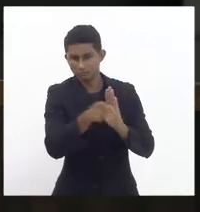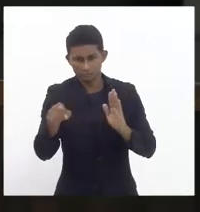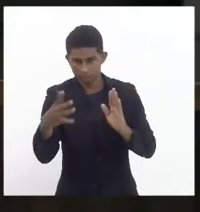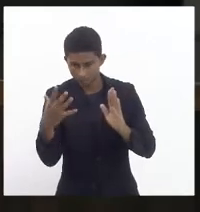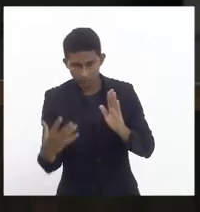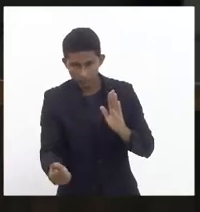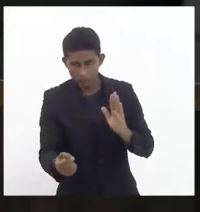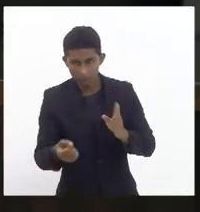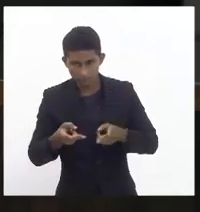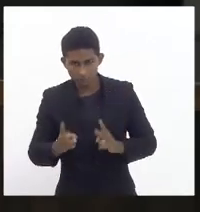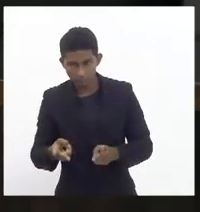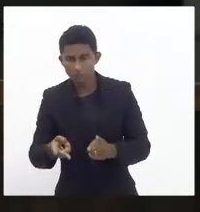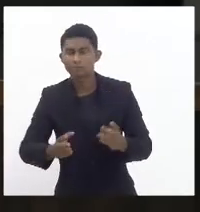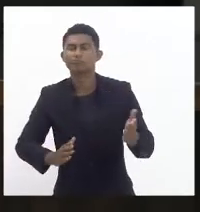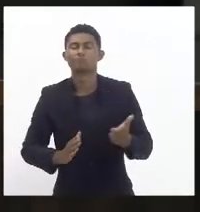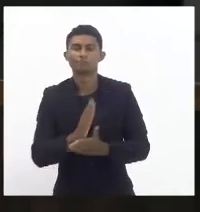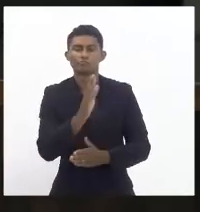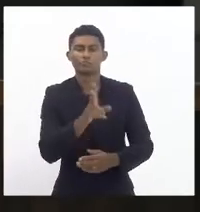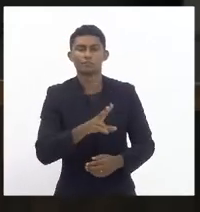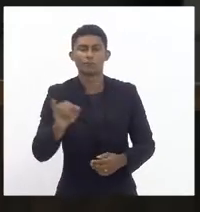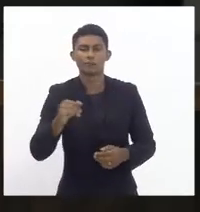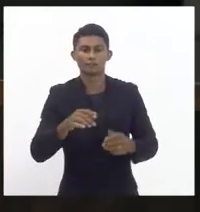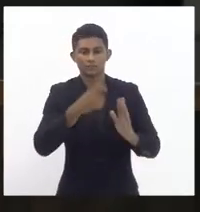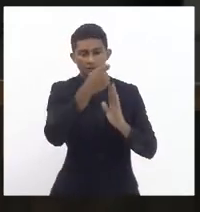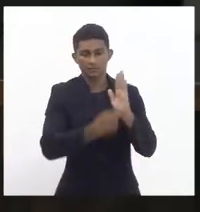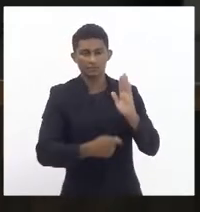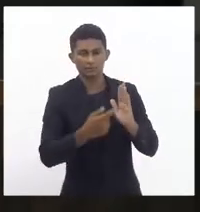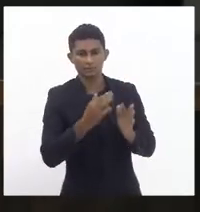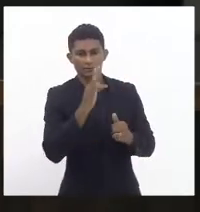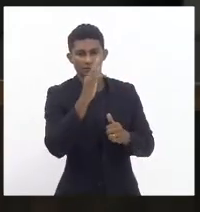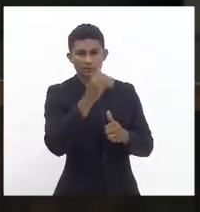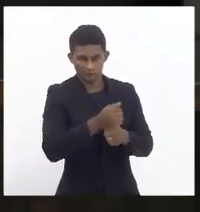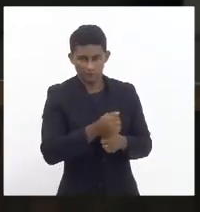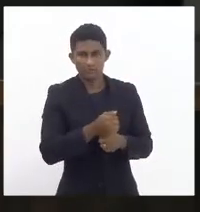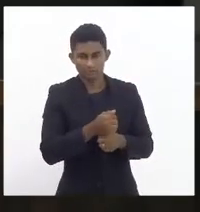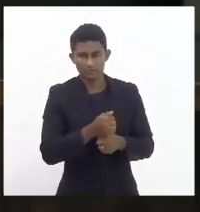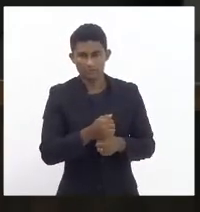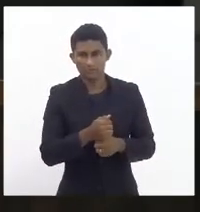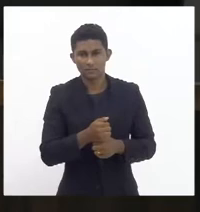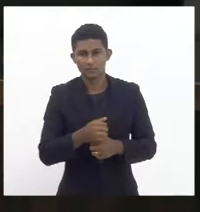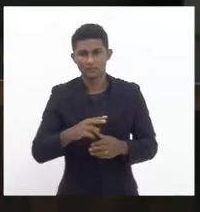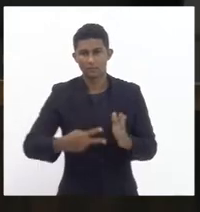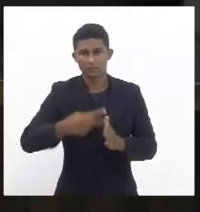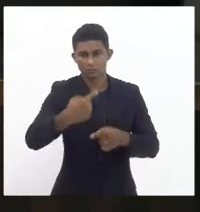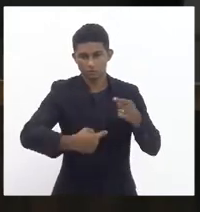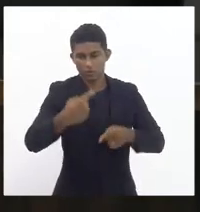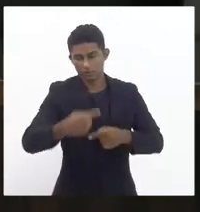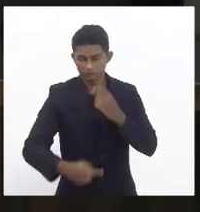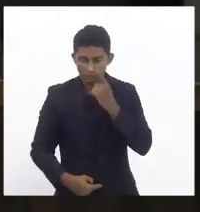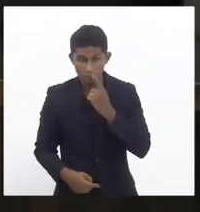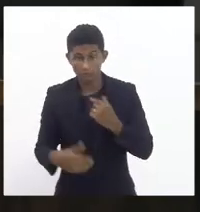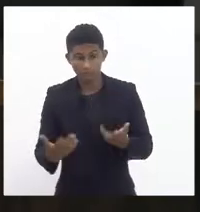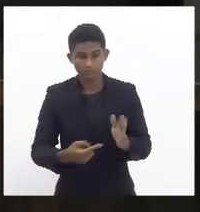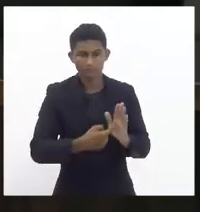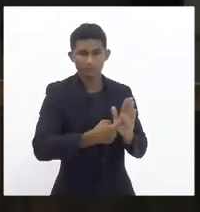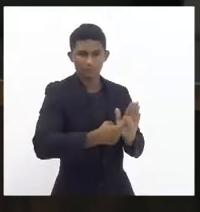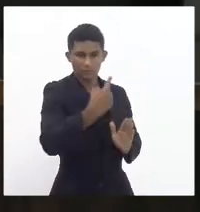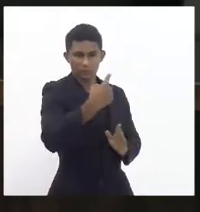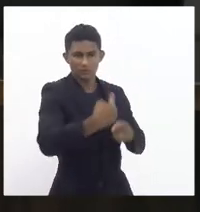seus quer e permaneça como está uma aprovado vai a redação do vencido para segunda discussão a discussão única projeto de